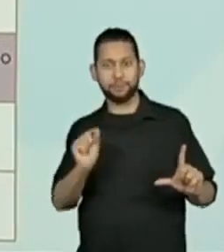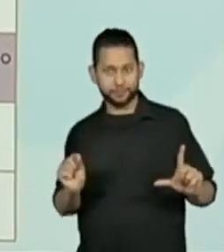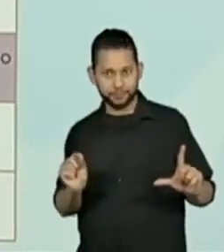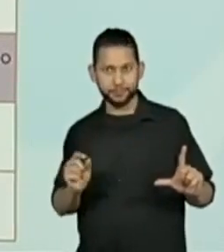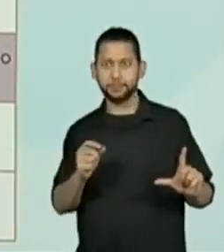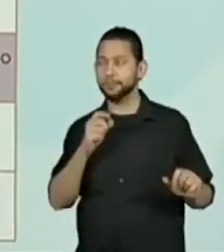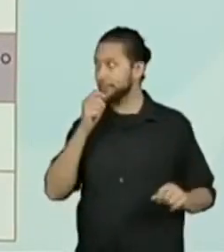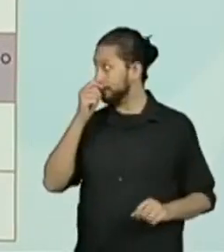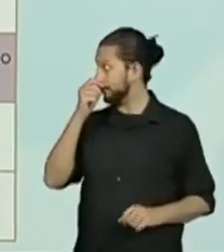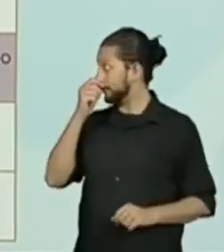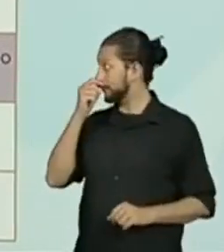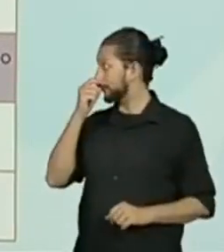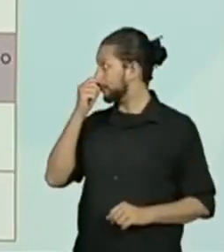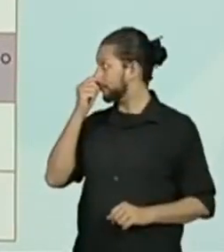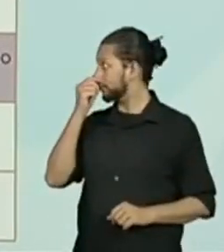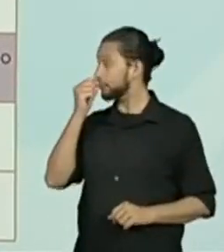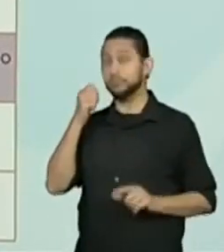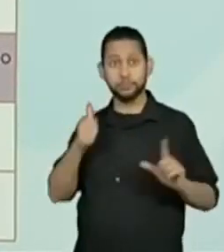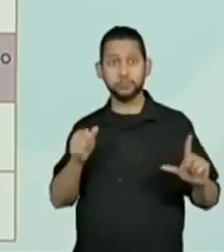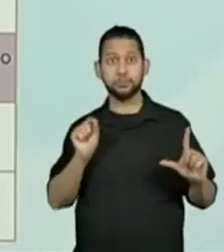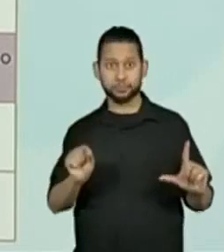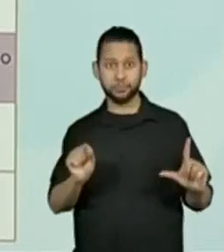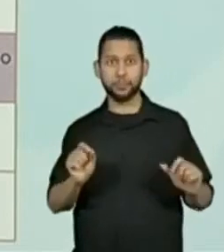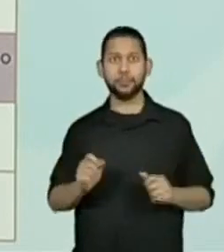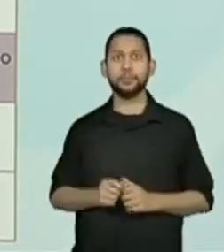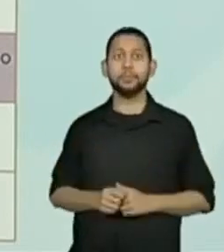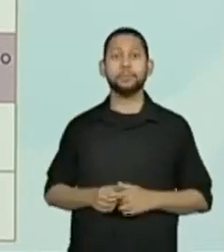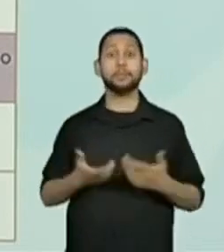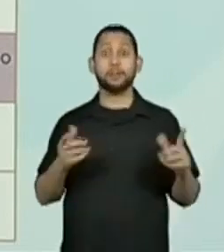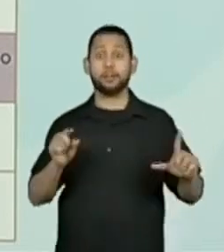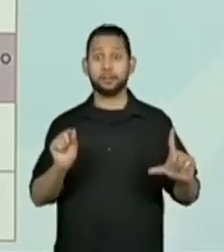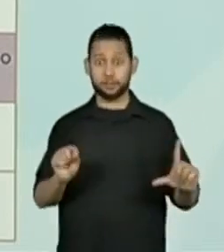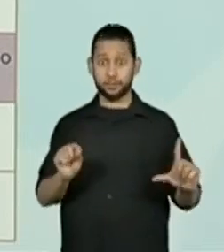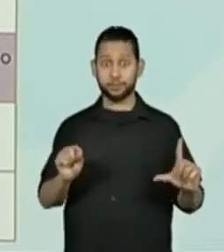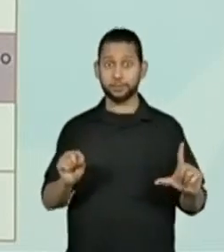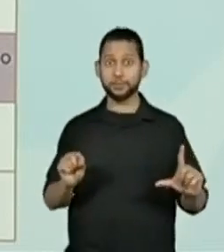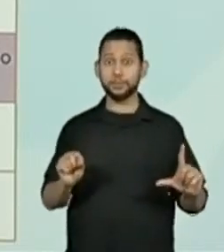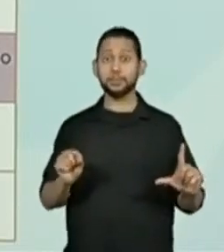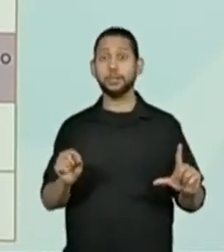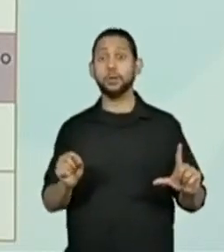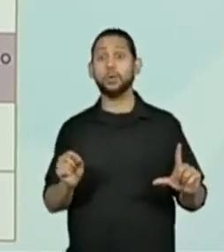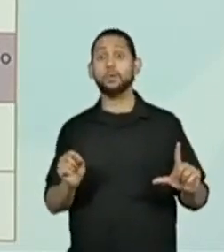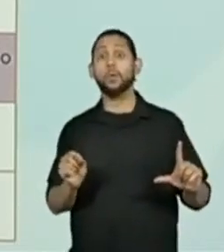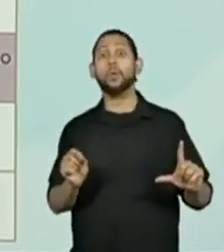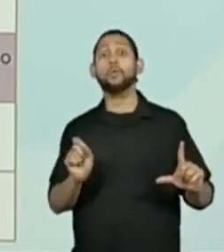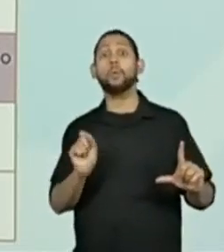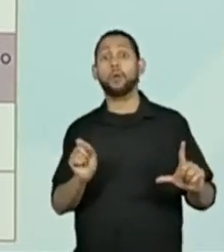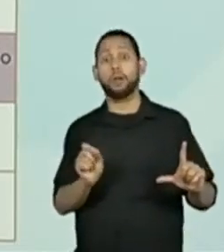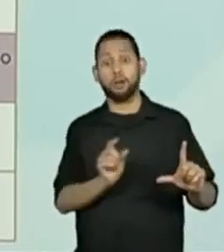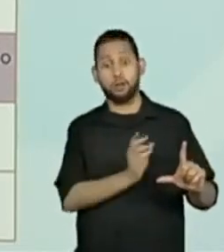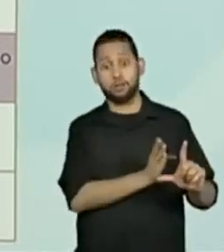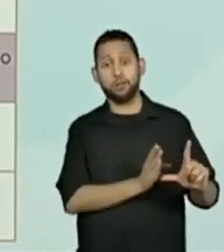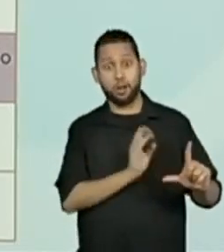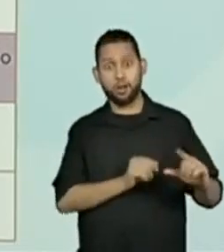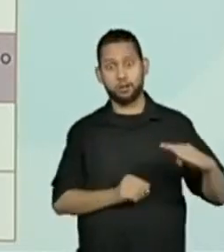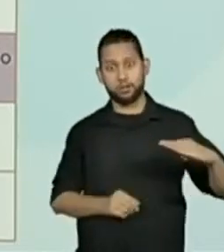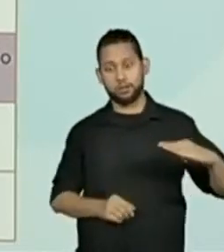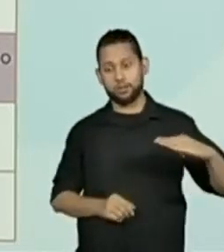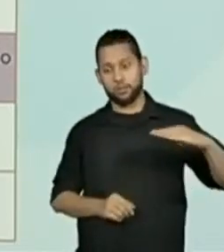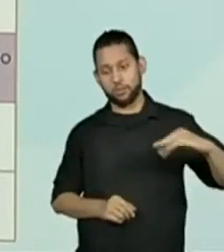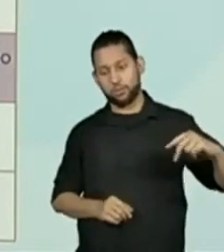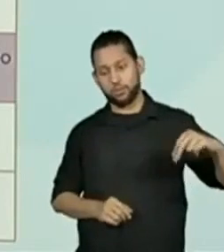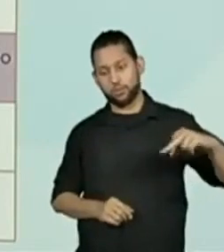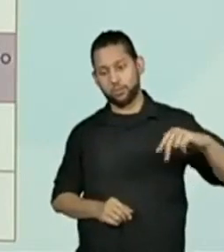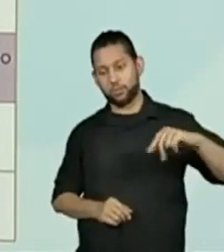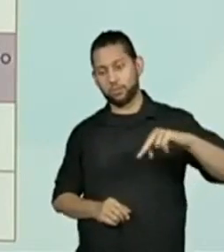1, 2, 3, 4, 5. Certo? Tá. Cheguei até esse ponto. A partir desse ponto, eu vou virar 90 graus à